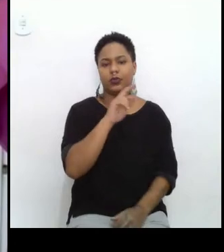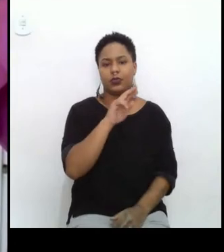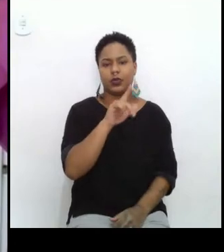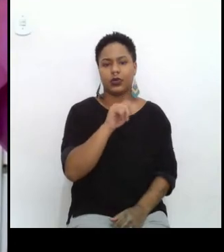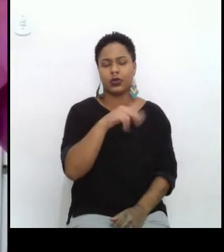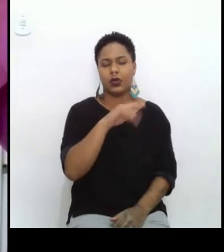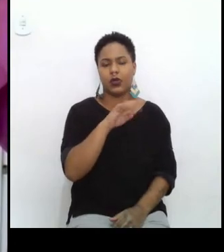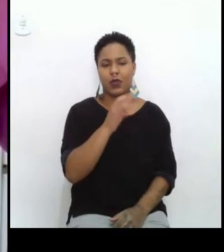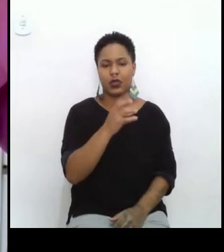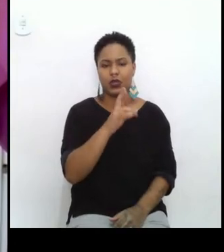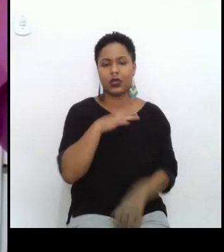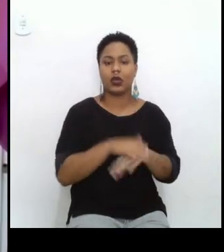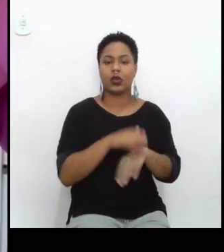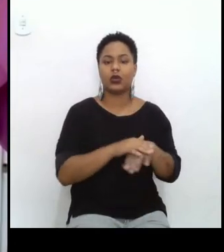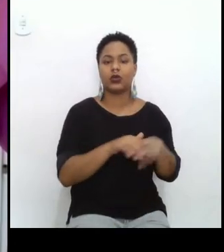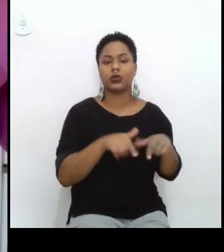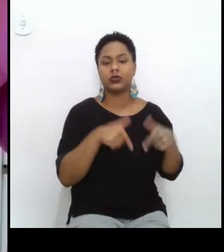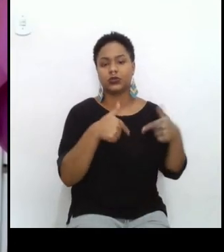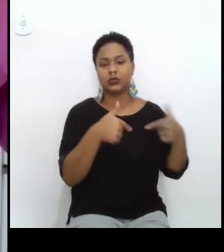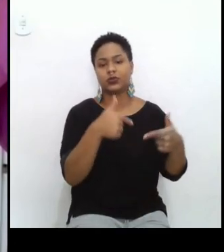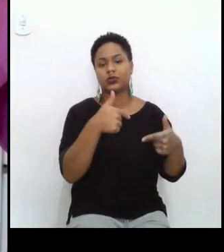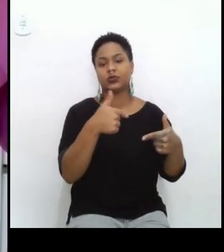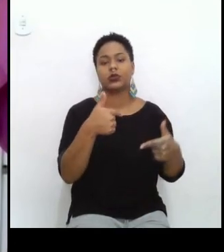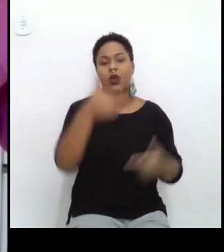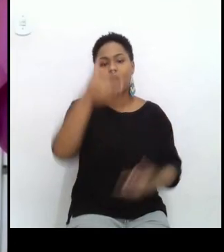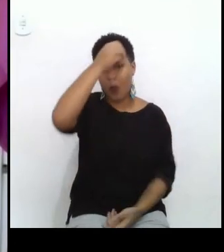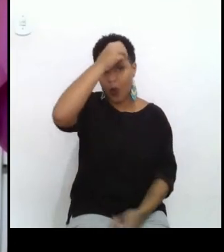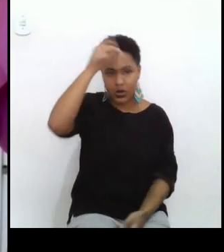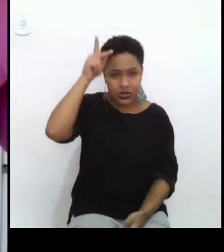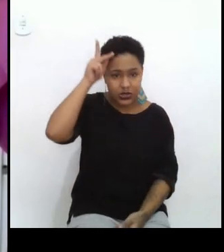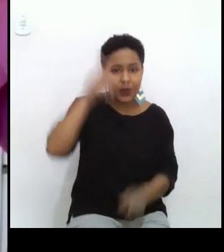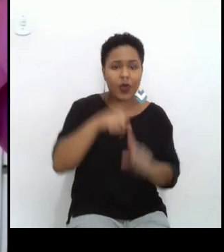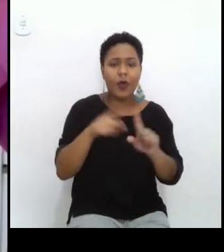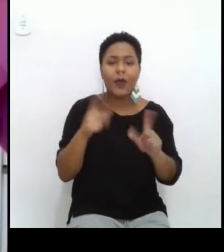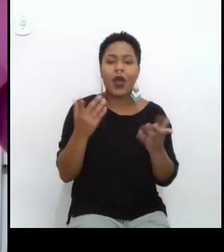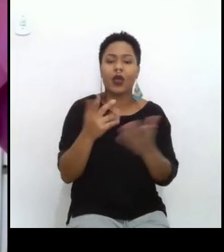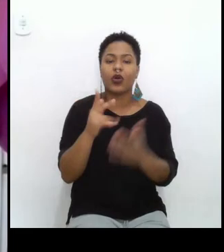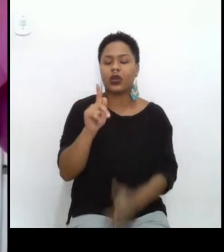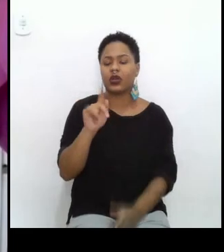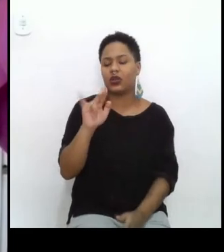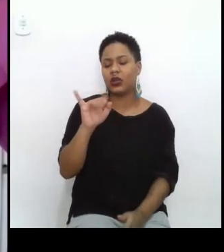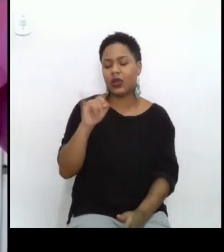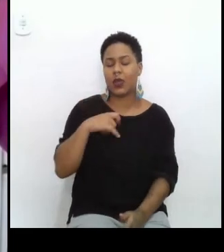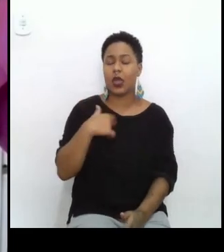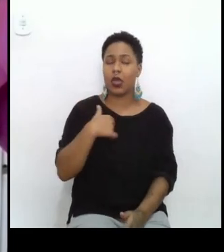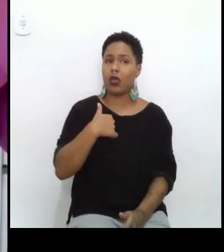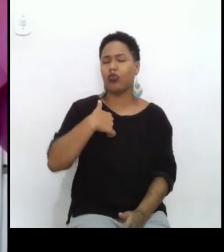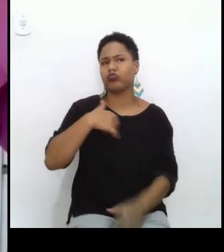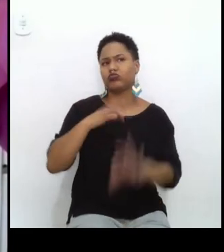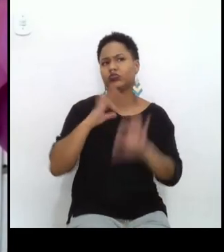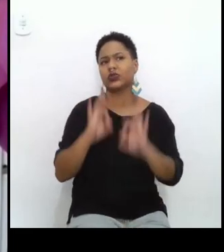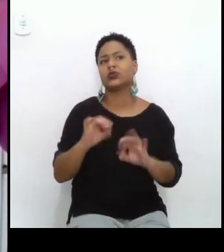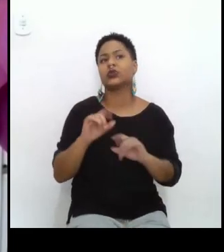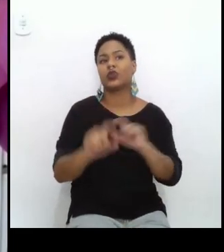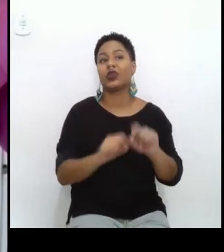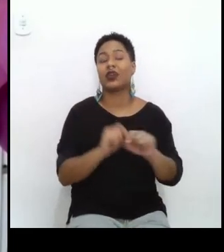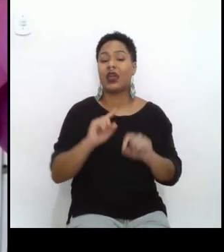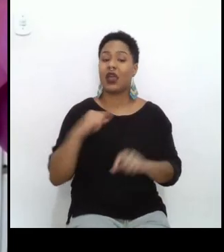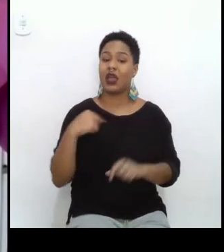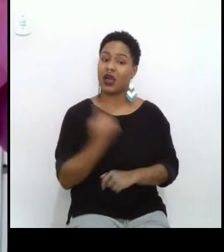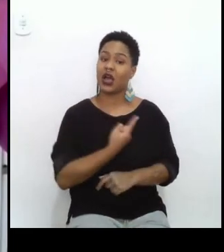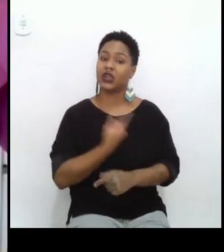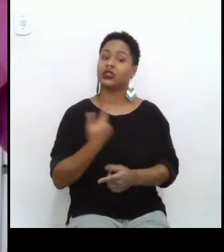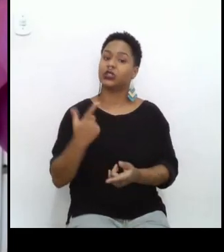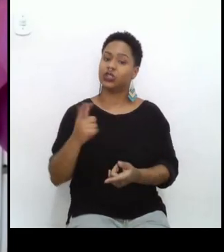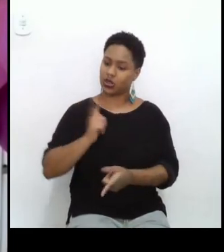atuação no município agora é Guilherme eu considero muito que o fato da gente Geral de Bari